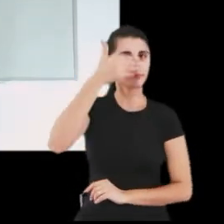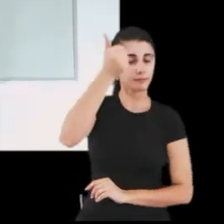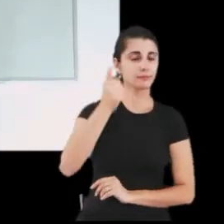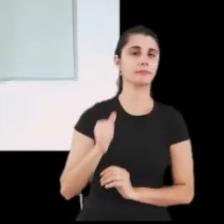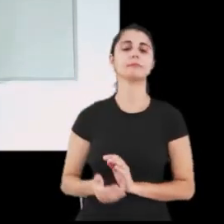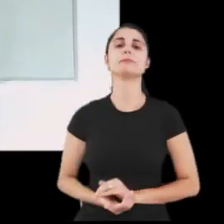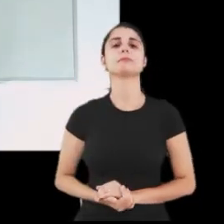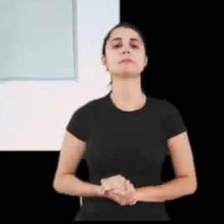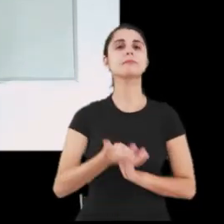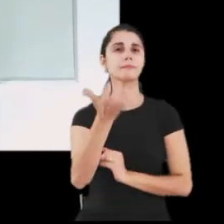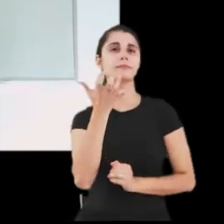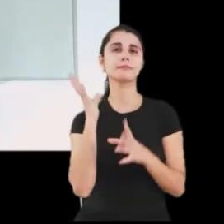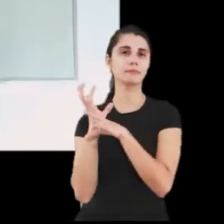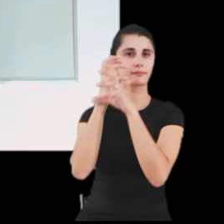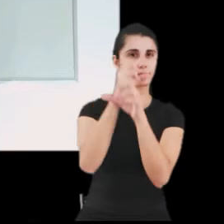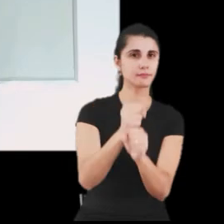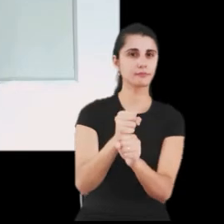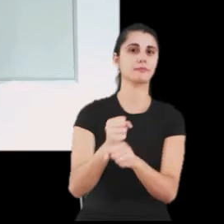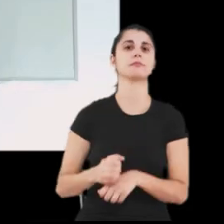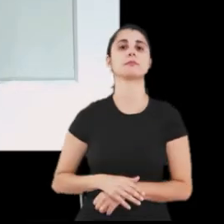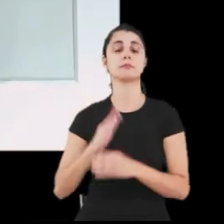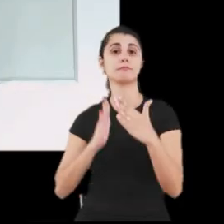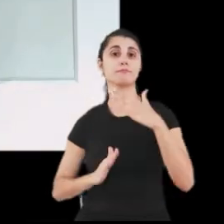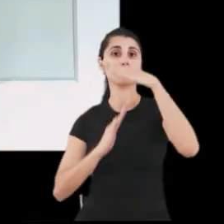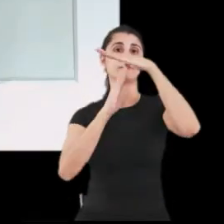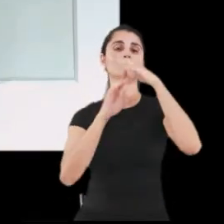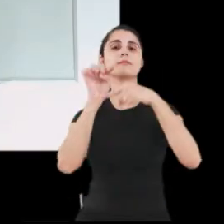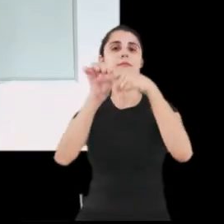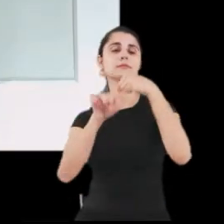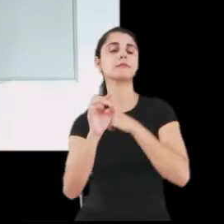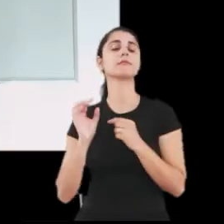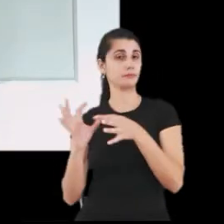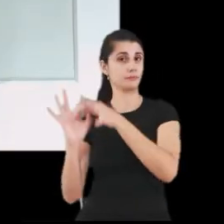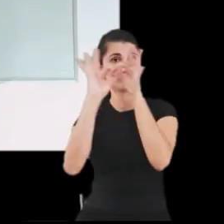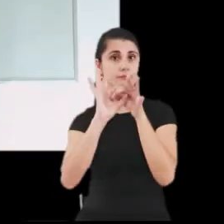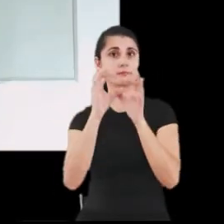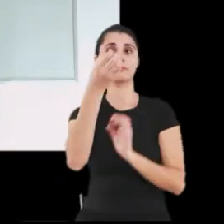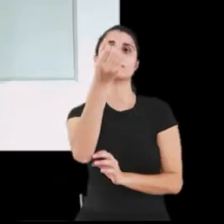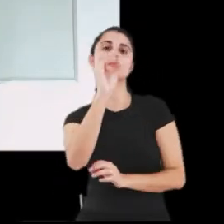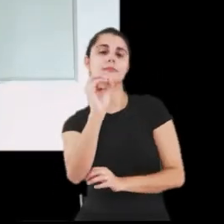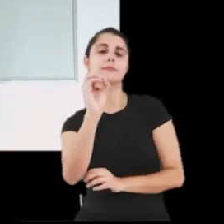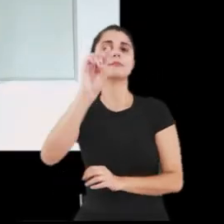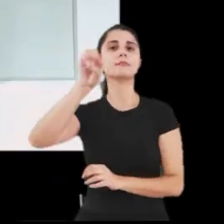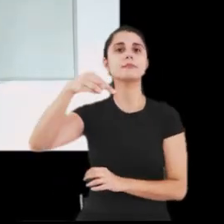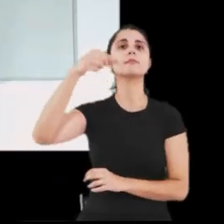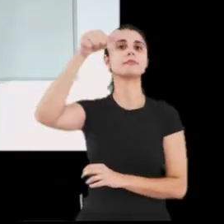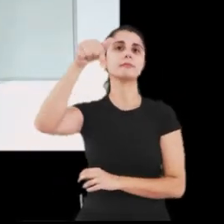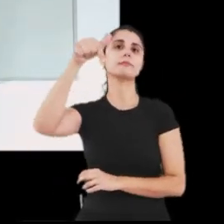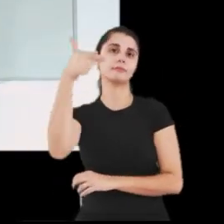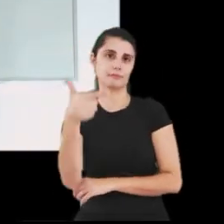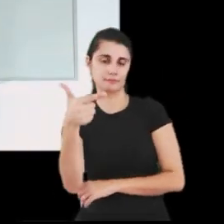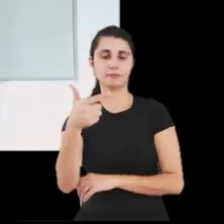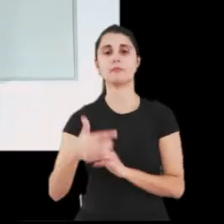MDC. Queremos calcular o máximo divisor comum de 60 e